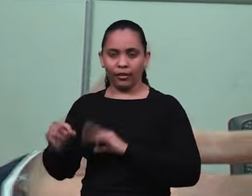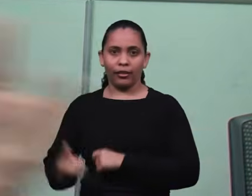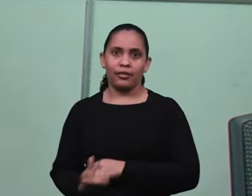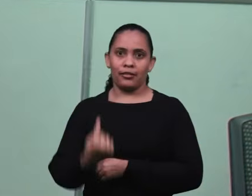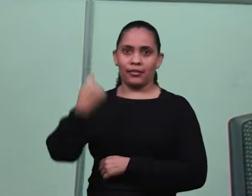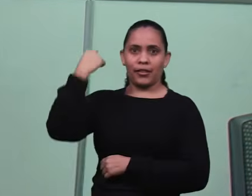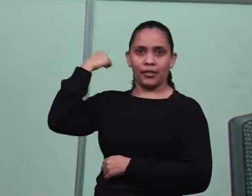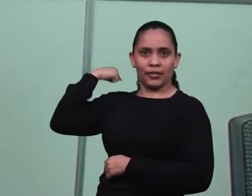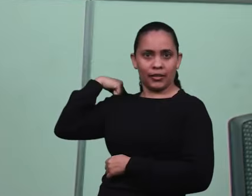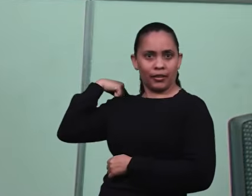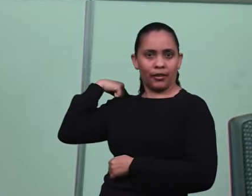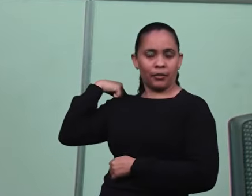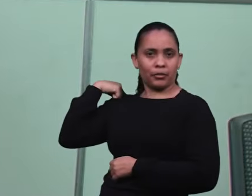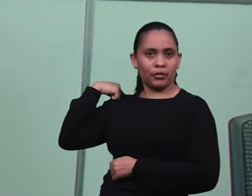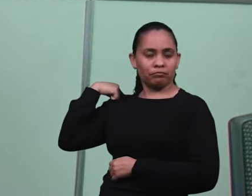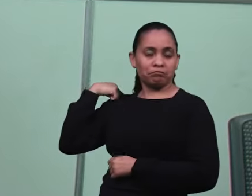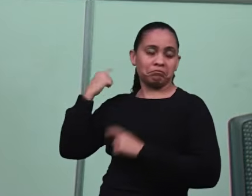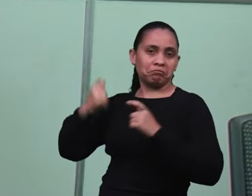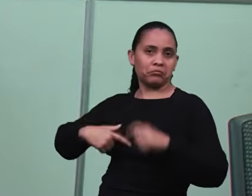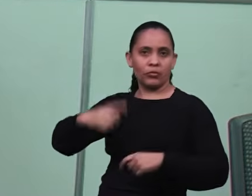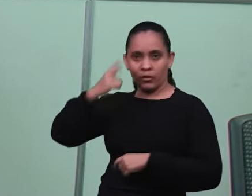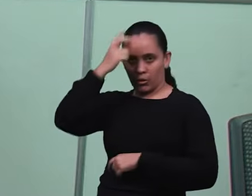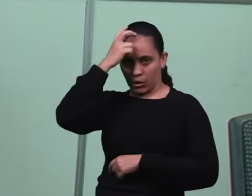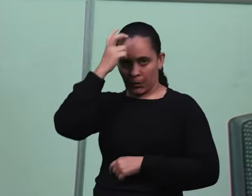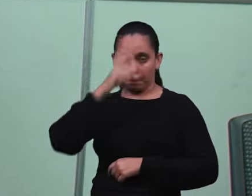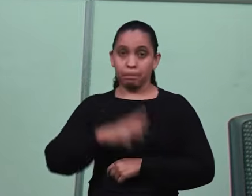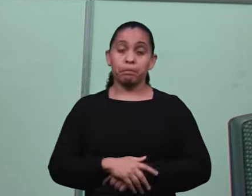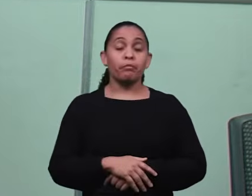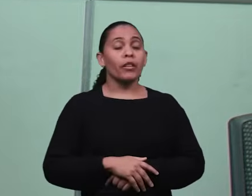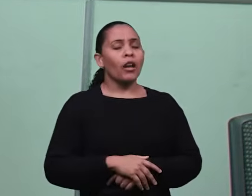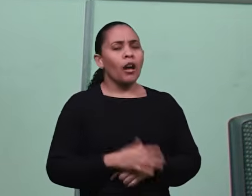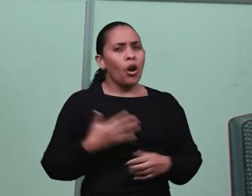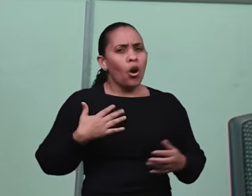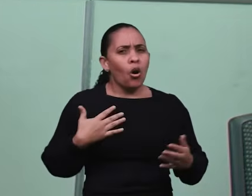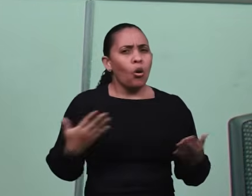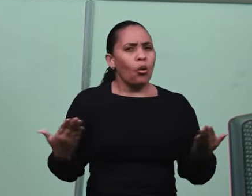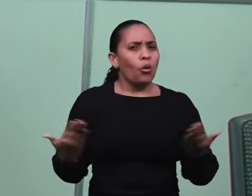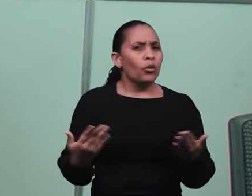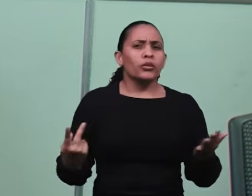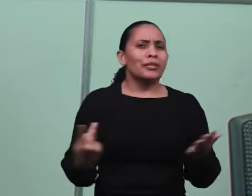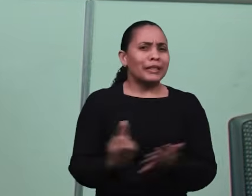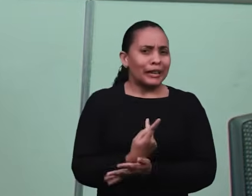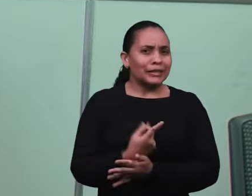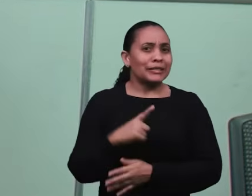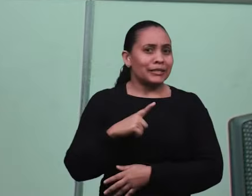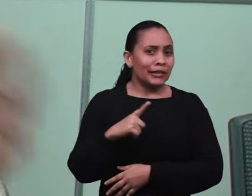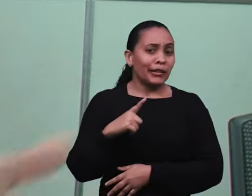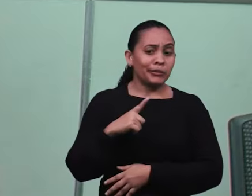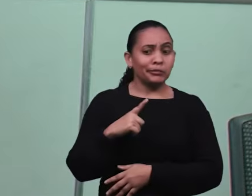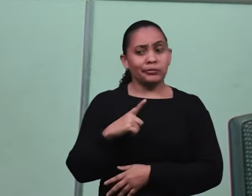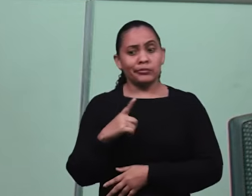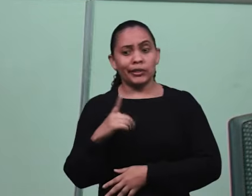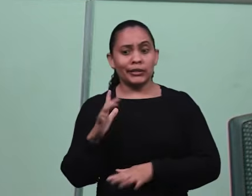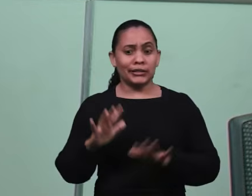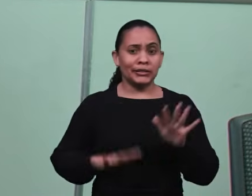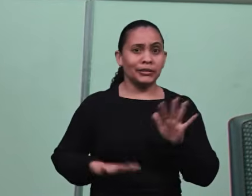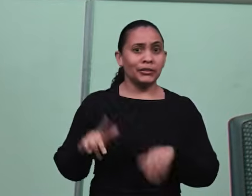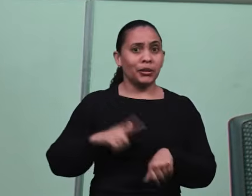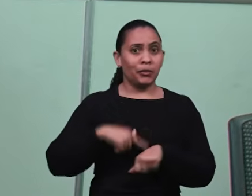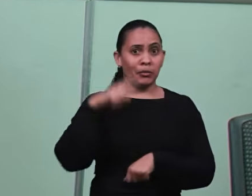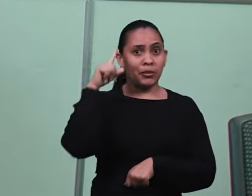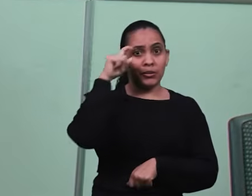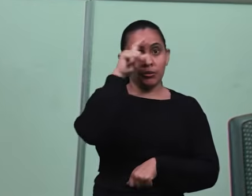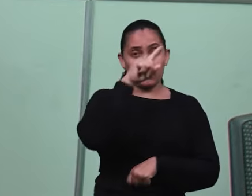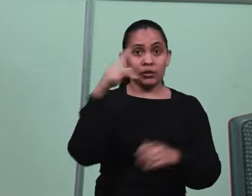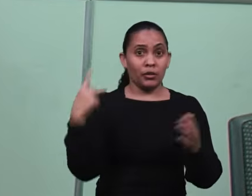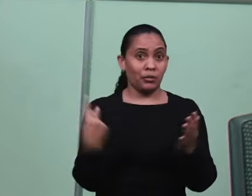época do Egito, para nós, é que imprevistos fazem parte do nosso dia, fazem parte da nossa vida. É como batimentos cardíacos. Se o